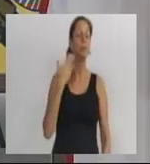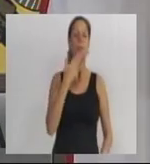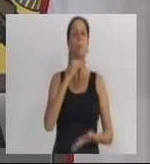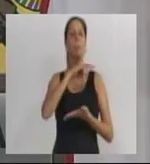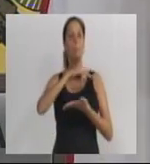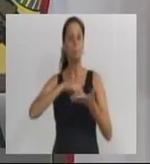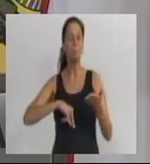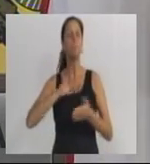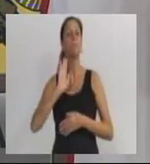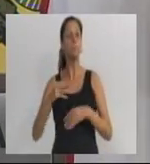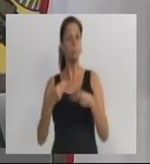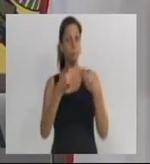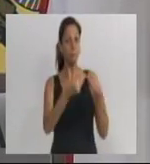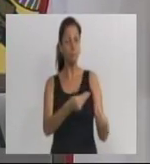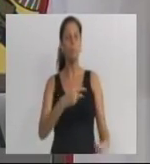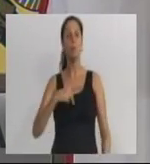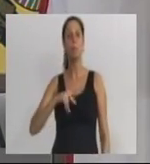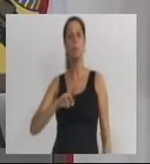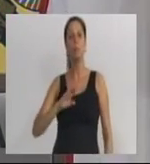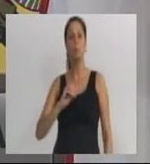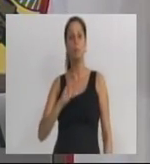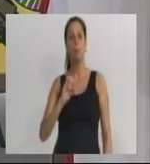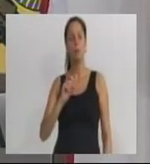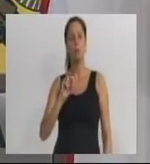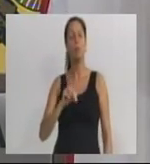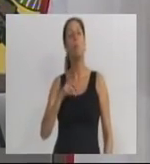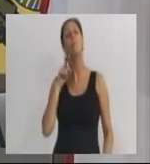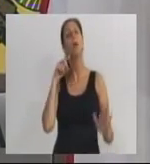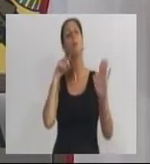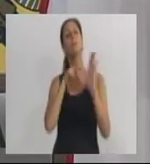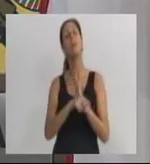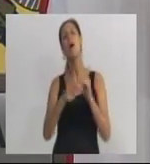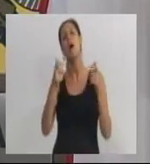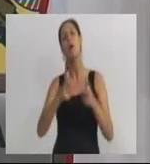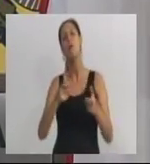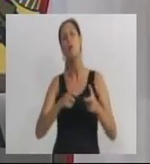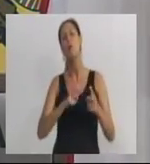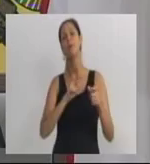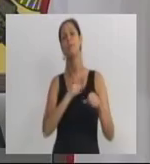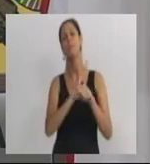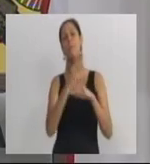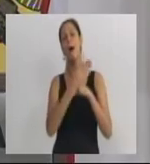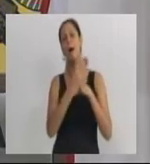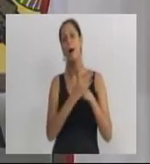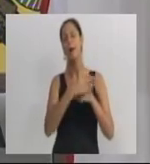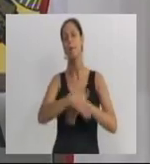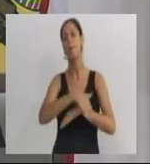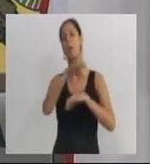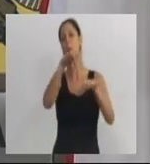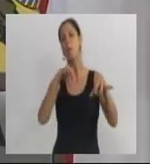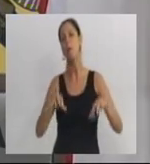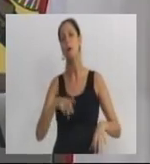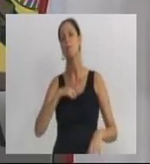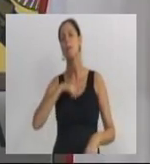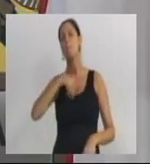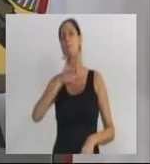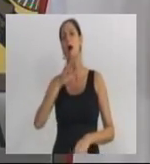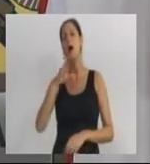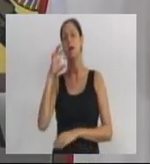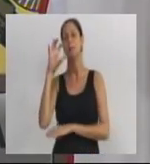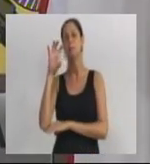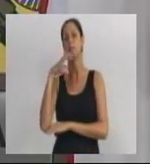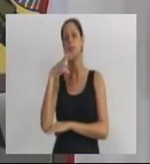um requerimento ao PROCON, querendo saber quais foram as novas áreas que foram cobertas, em definitivo, no município de Blumenau. O vereador Adriano